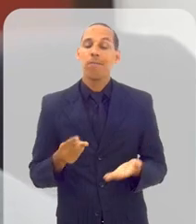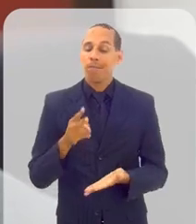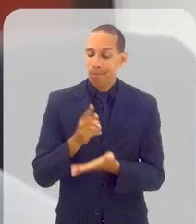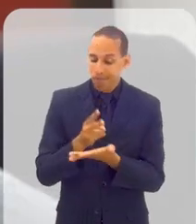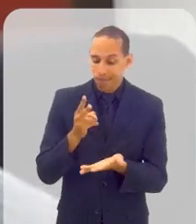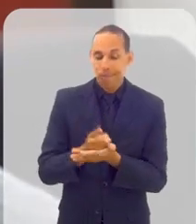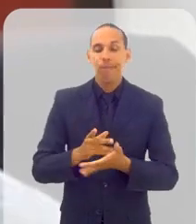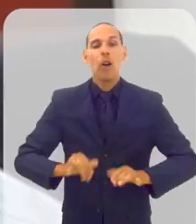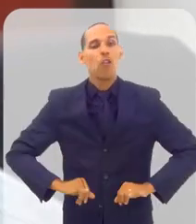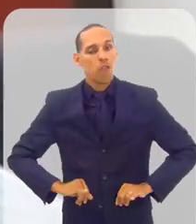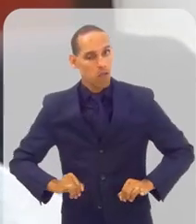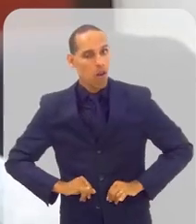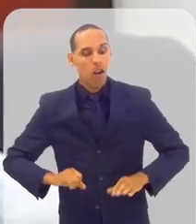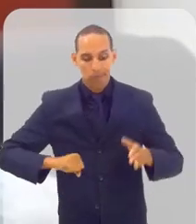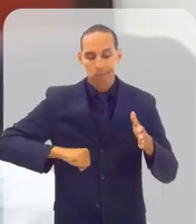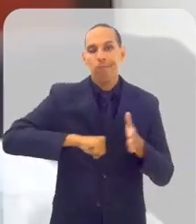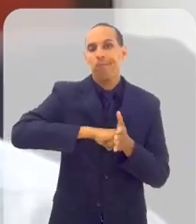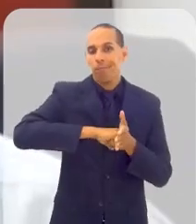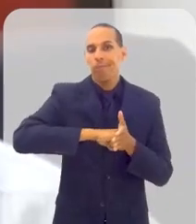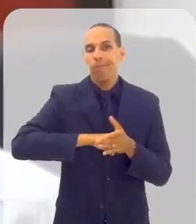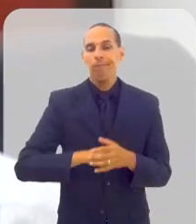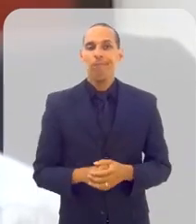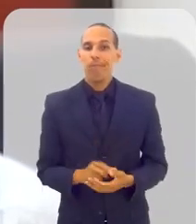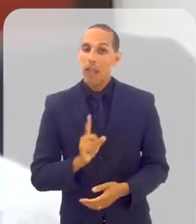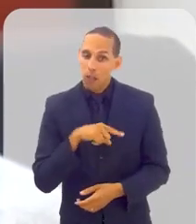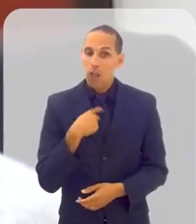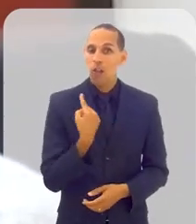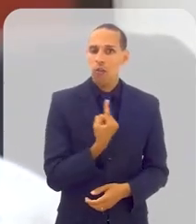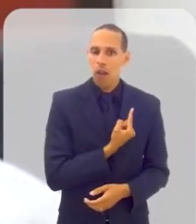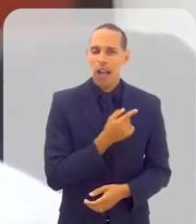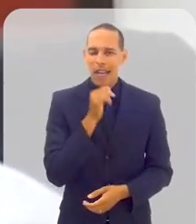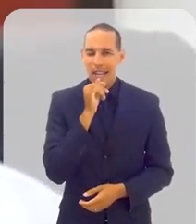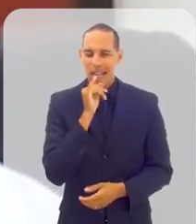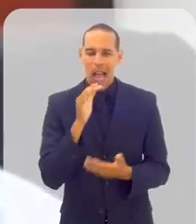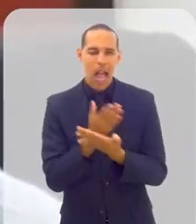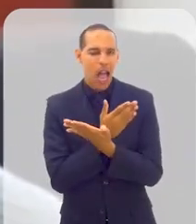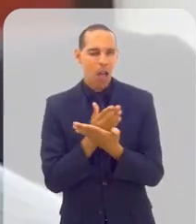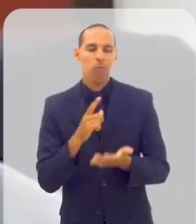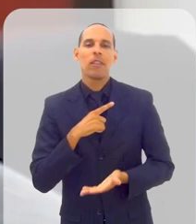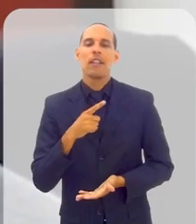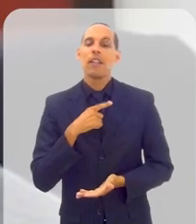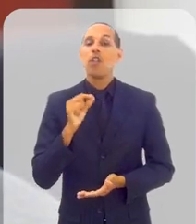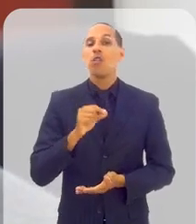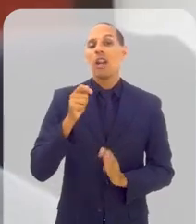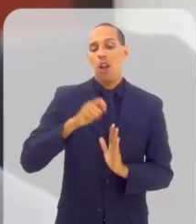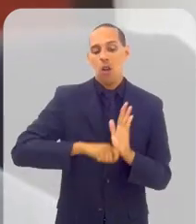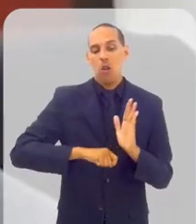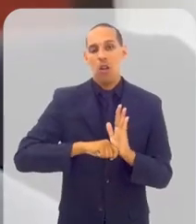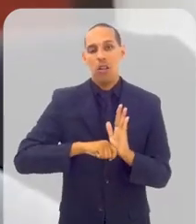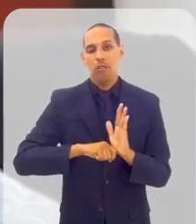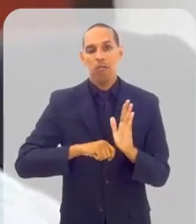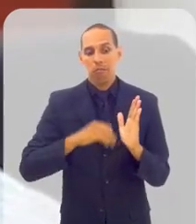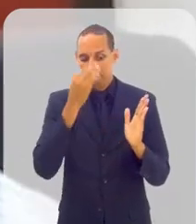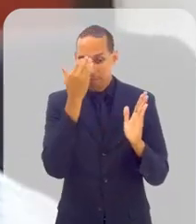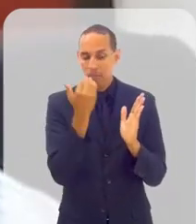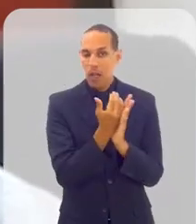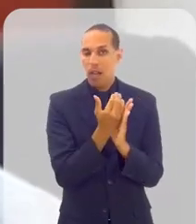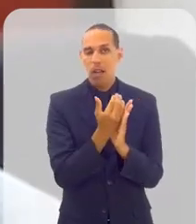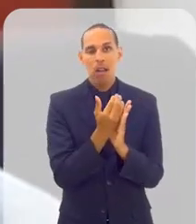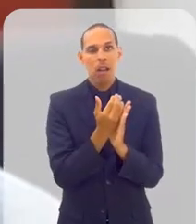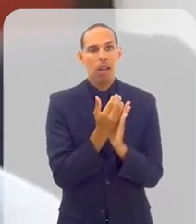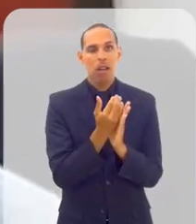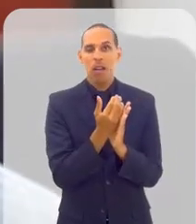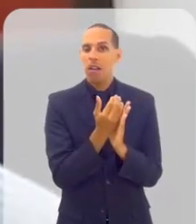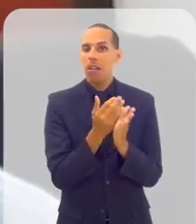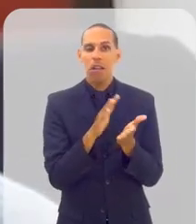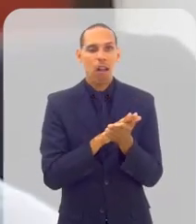impactou e ainda impactam, né? Nós temos aí alguns exemplos de contratos que não foram